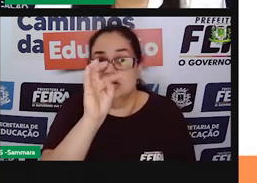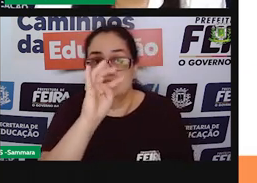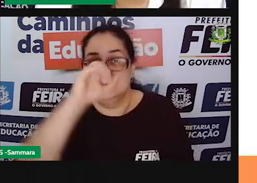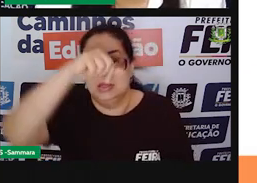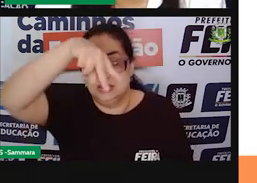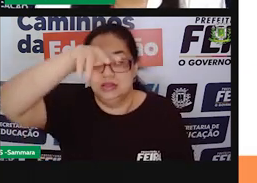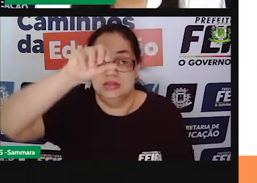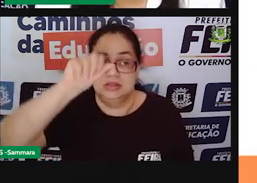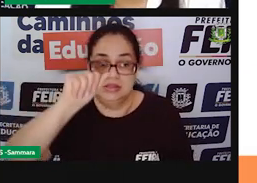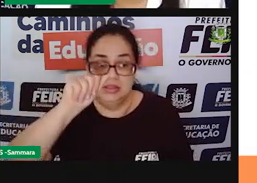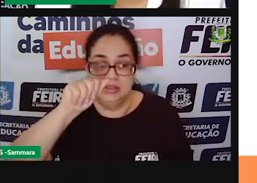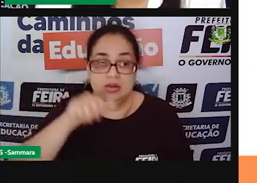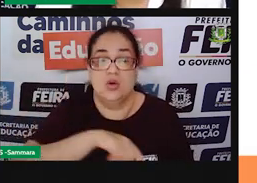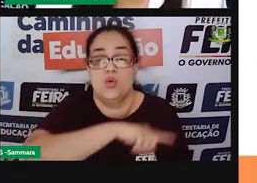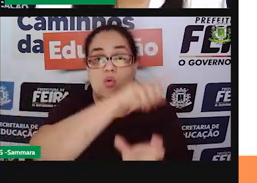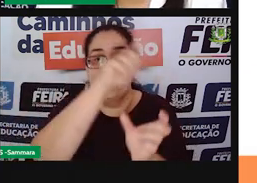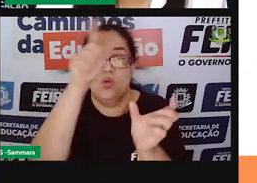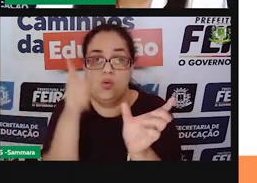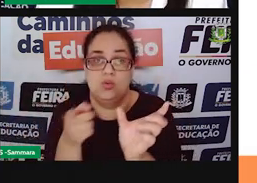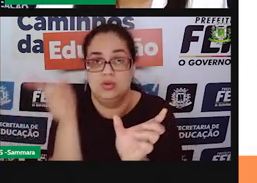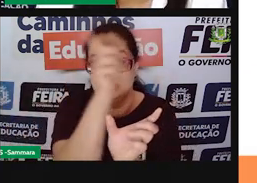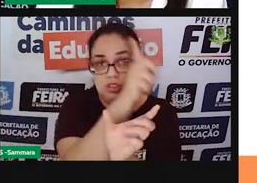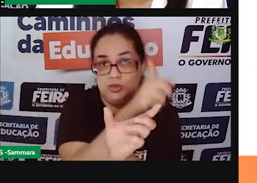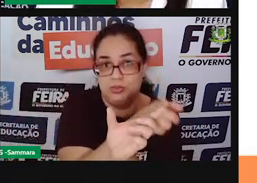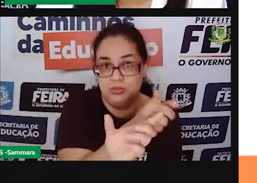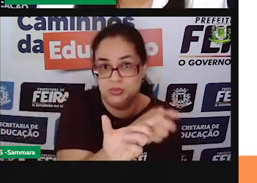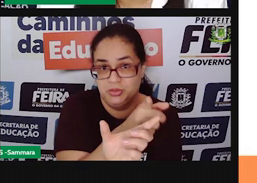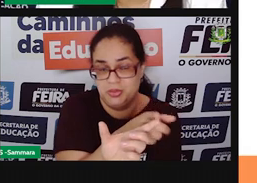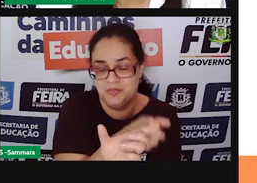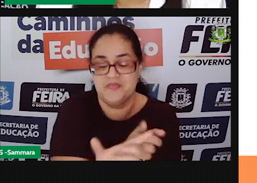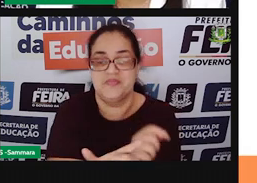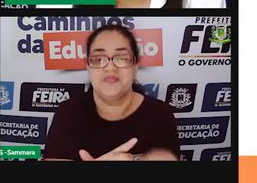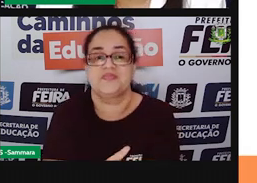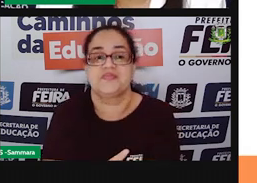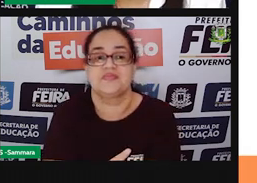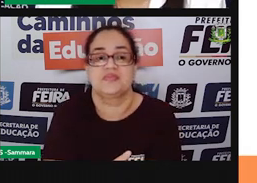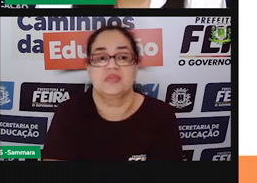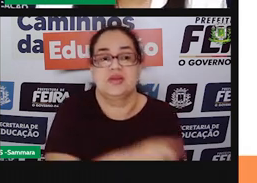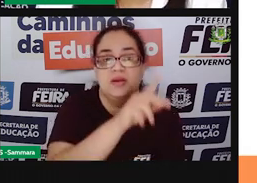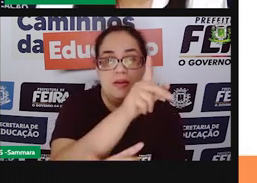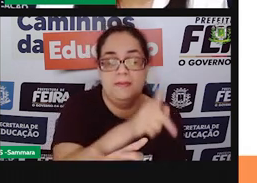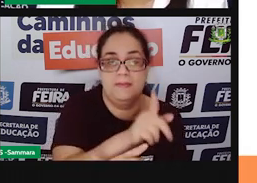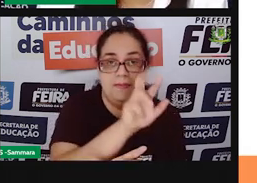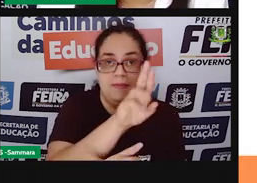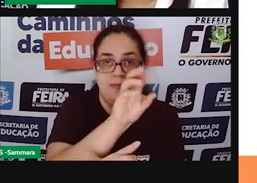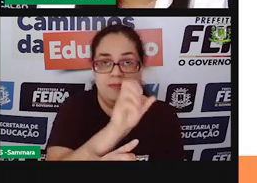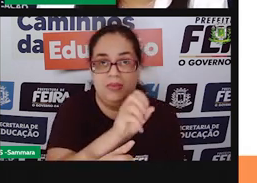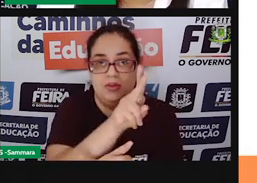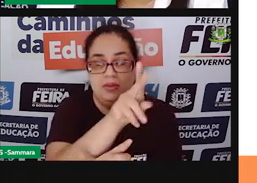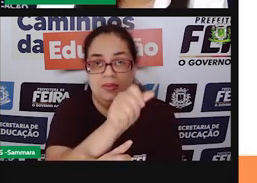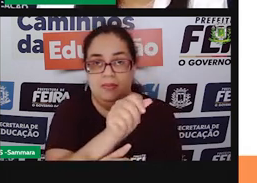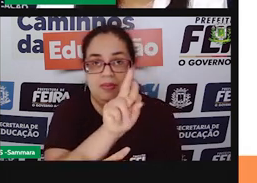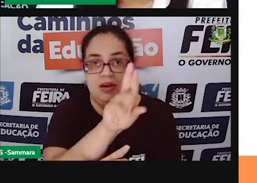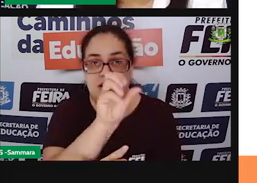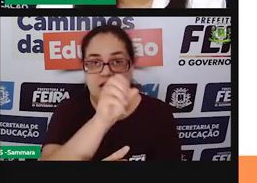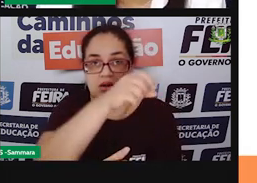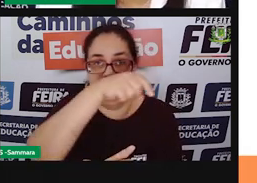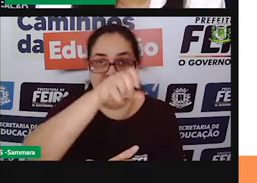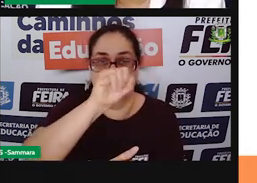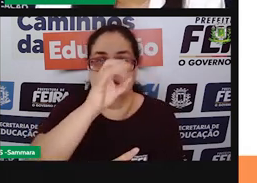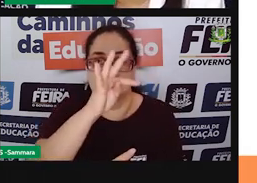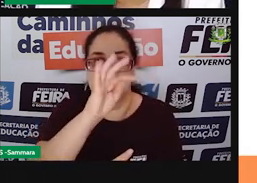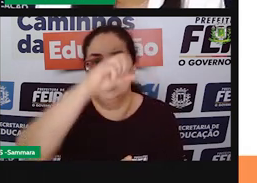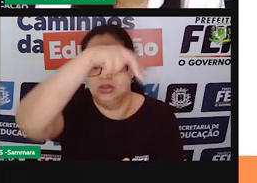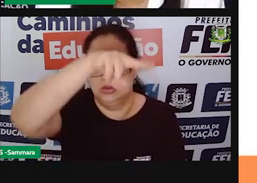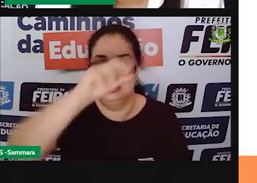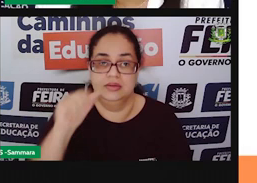a sílaba tônica for a antepenúltima sílaba, a gente chama de proparoxítona. No caso